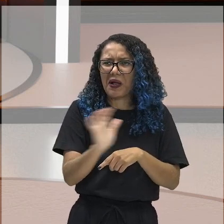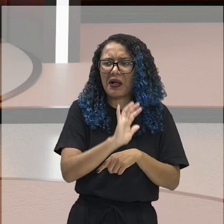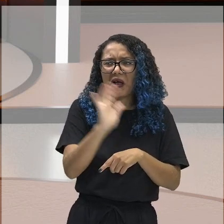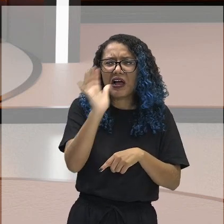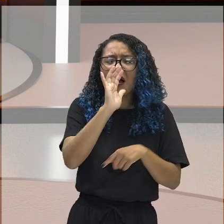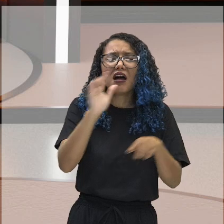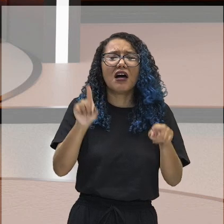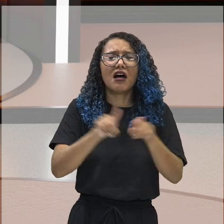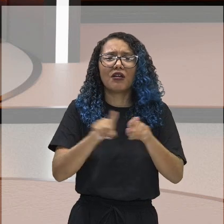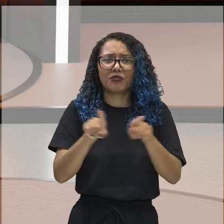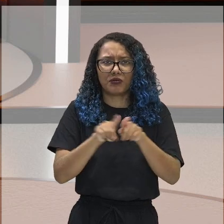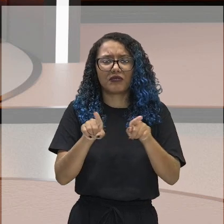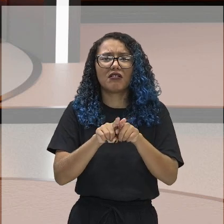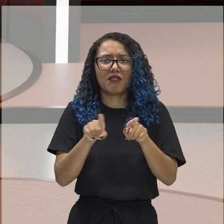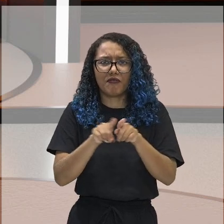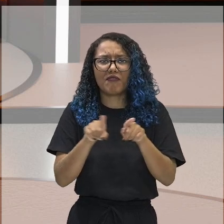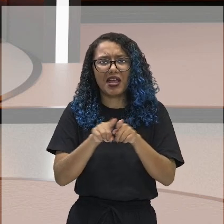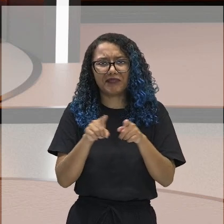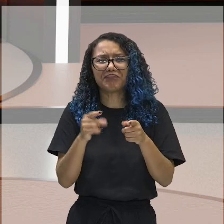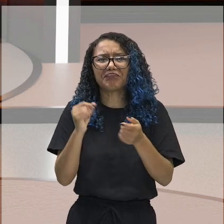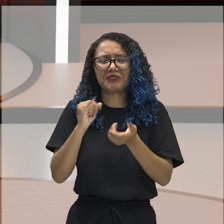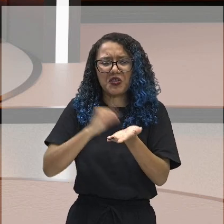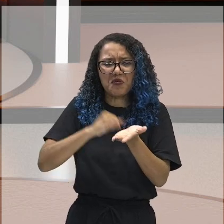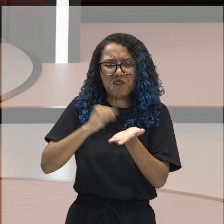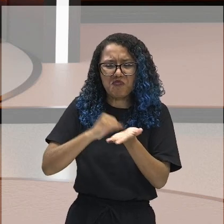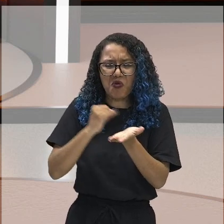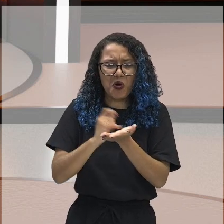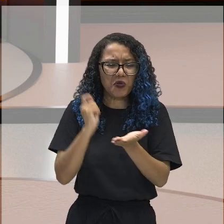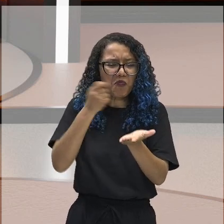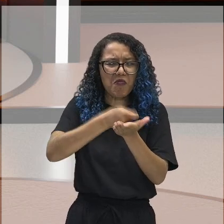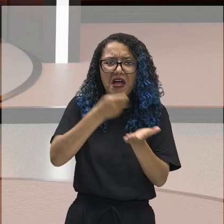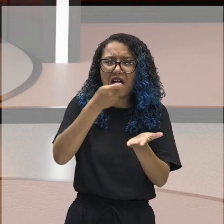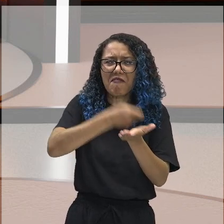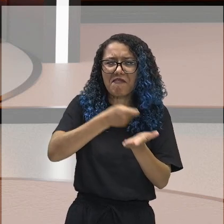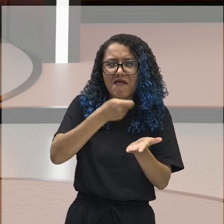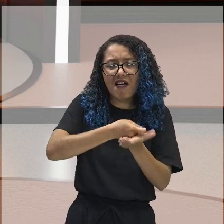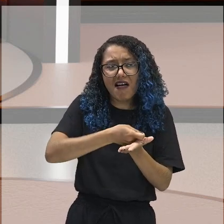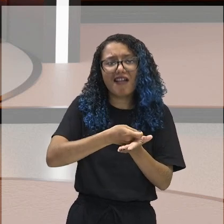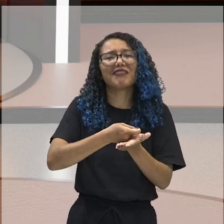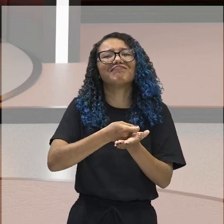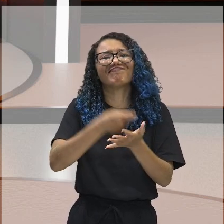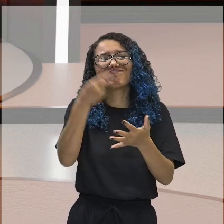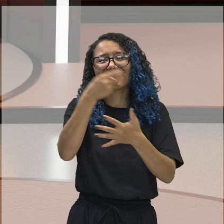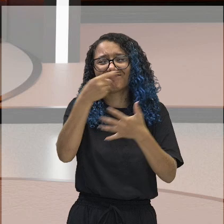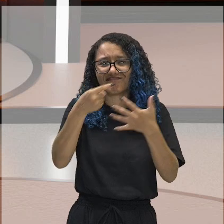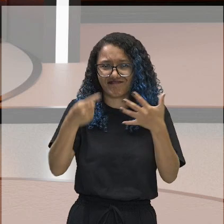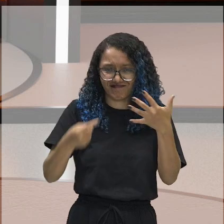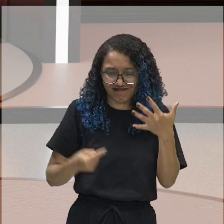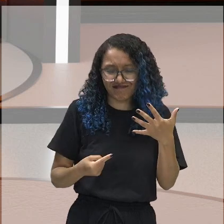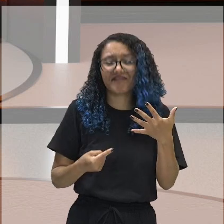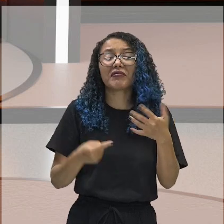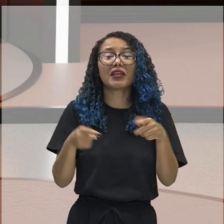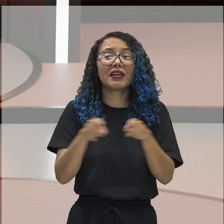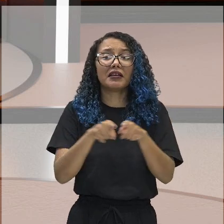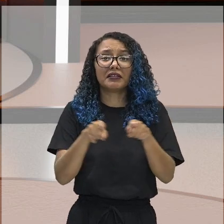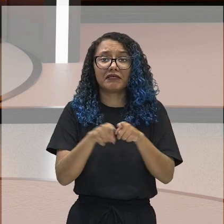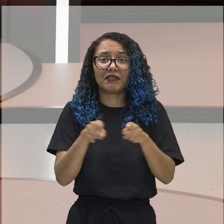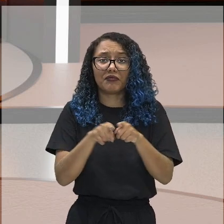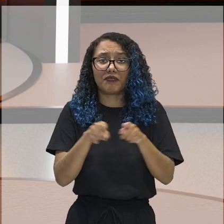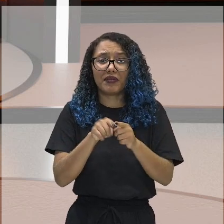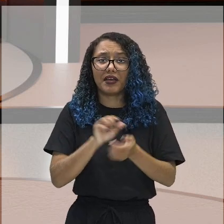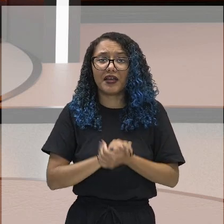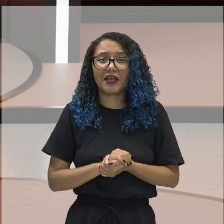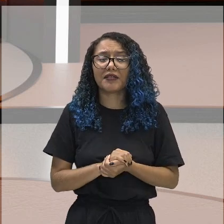o quê, né? Que pagar então altos impostos então para este Império Romano, tá? E fora que eu não consigo mais fazer então